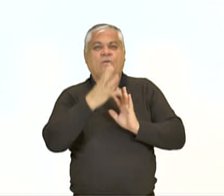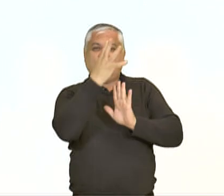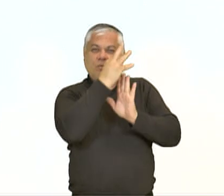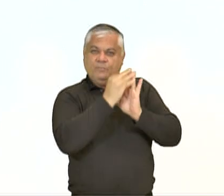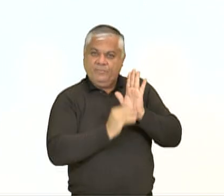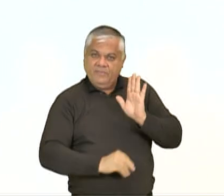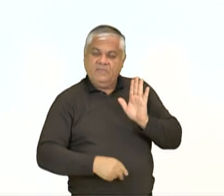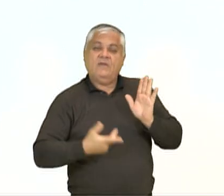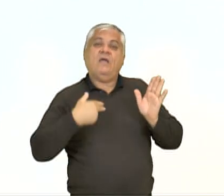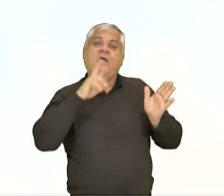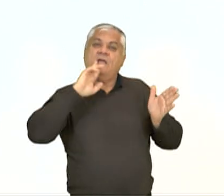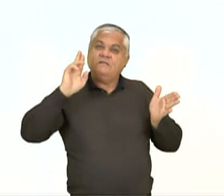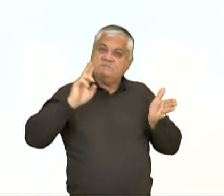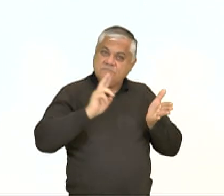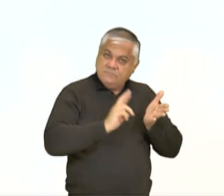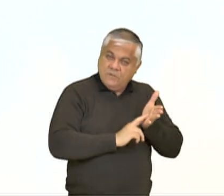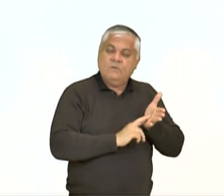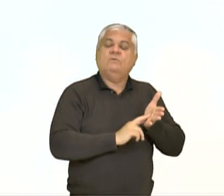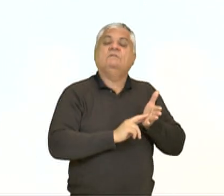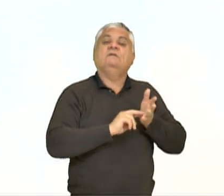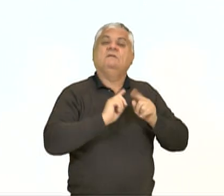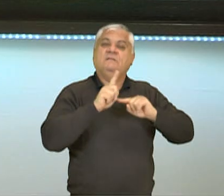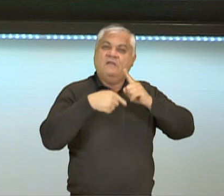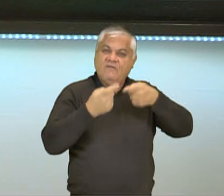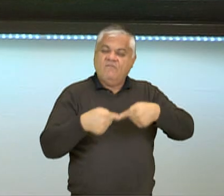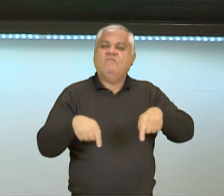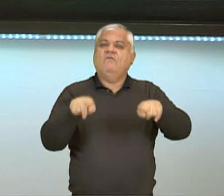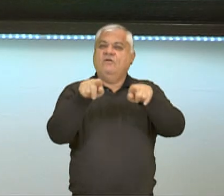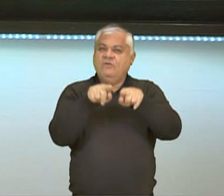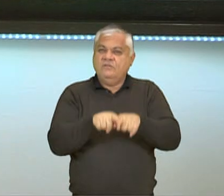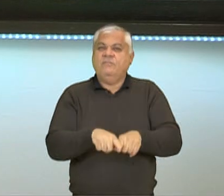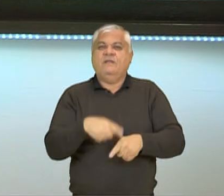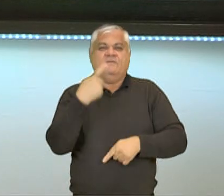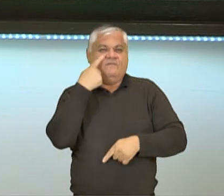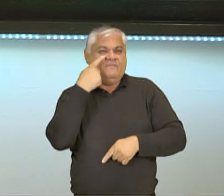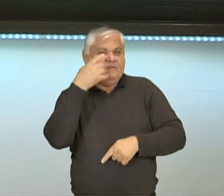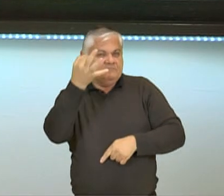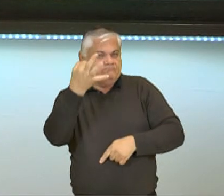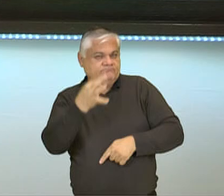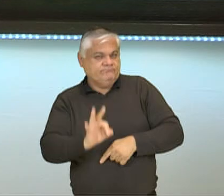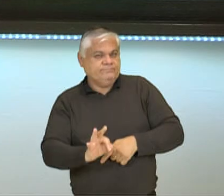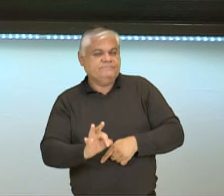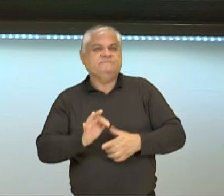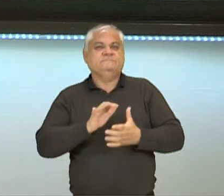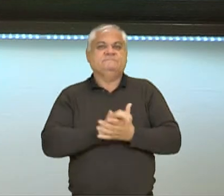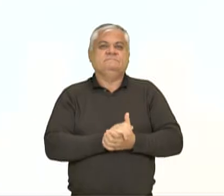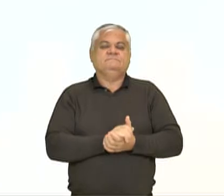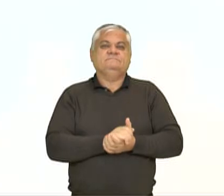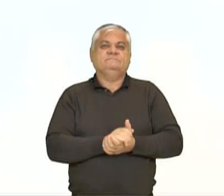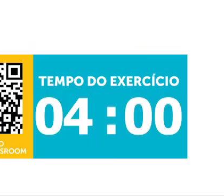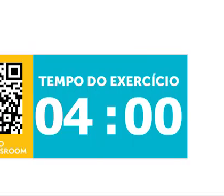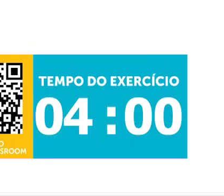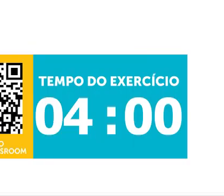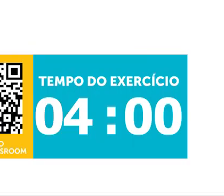Copiem, respondam no caderno e a gente já volta para ver se essa resposta está correta.